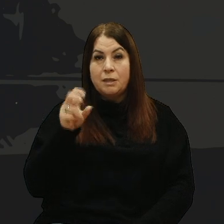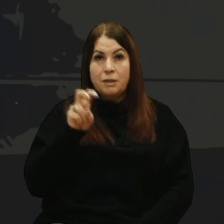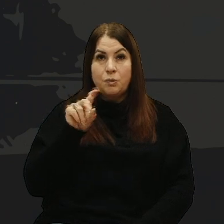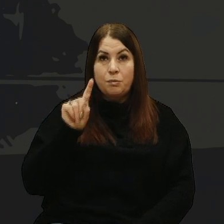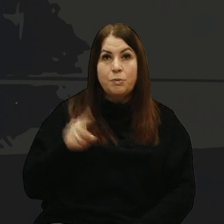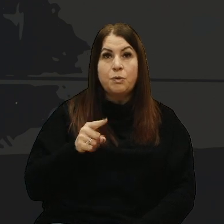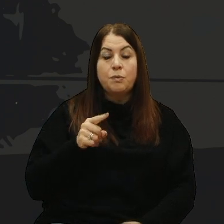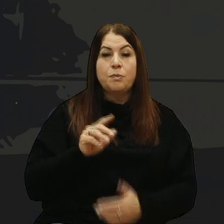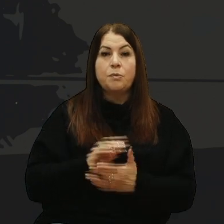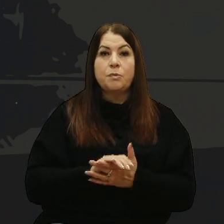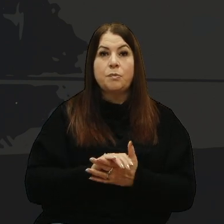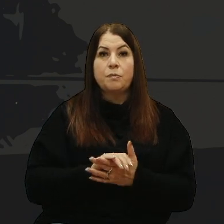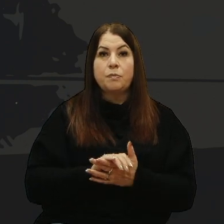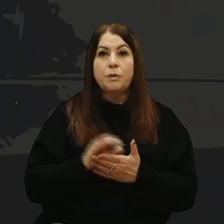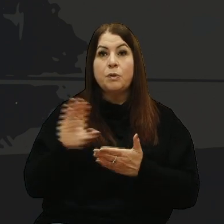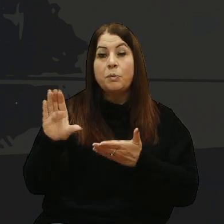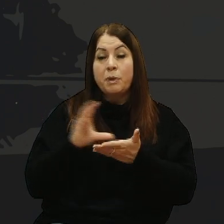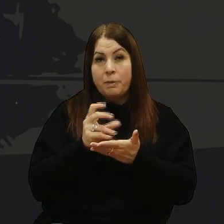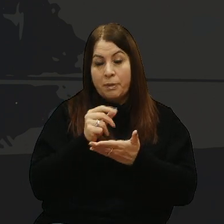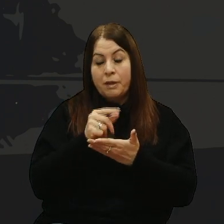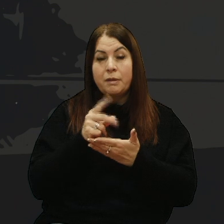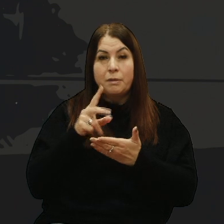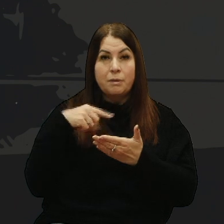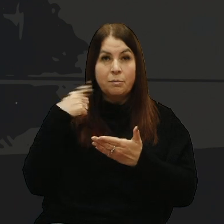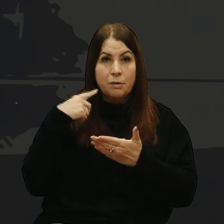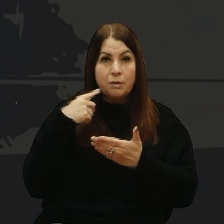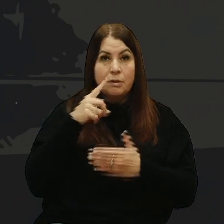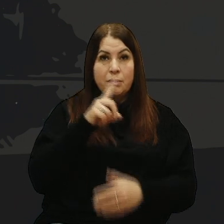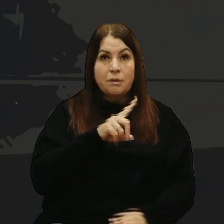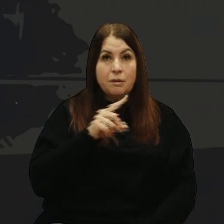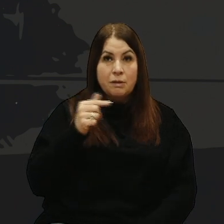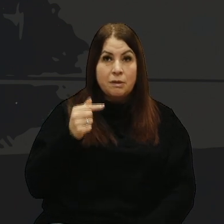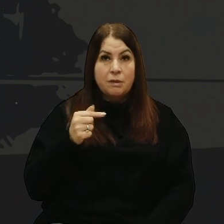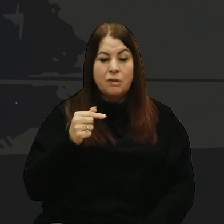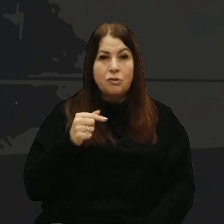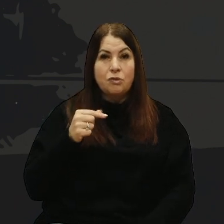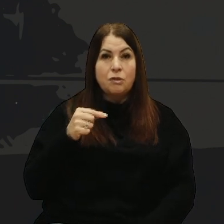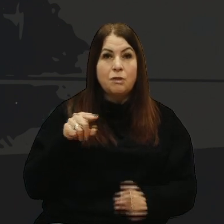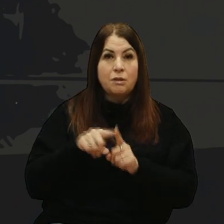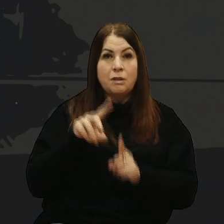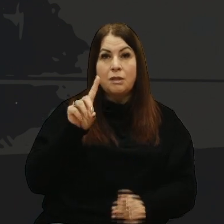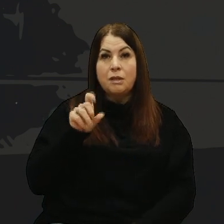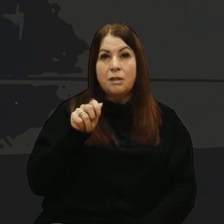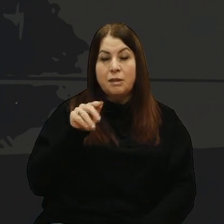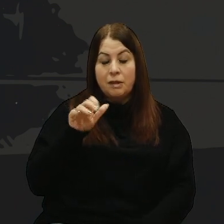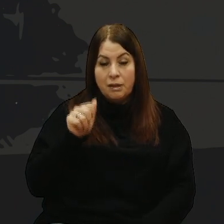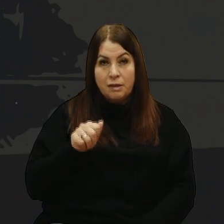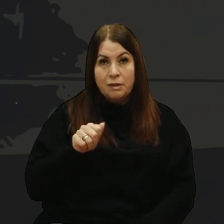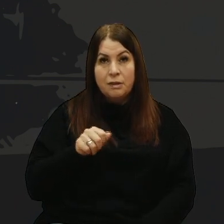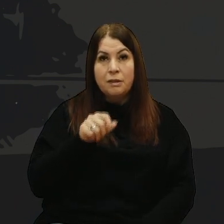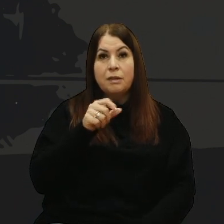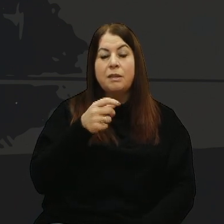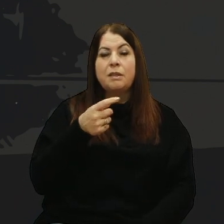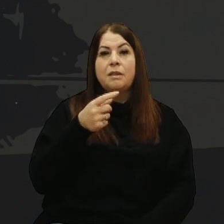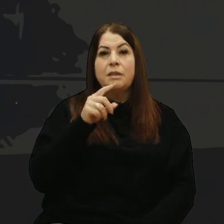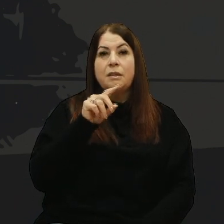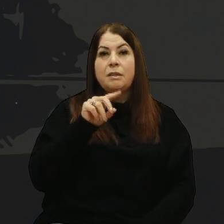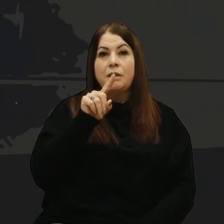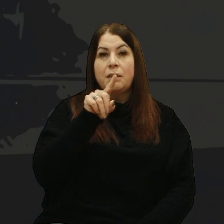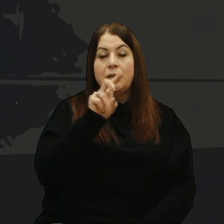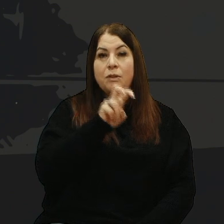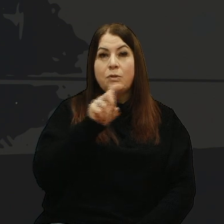2.665.000 de uma emenda parlamentar, 117 mil da Daiana Santos e 515 mil do governo